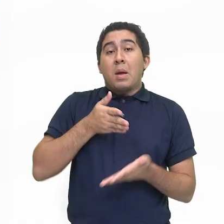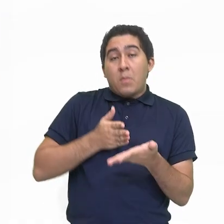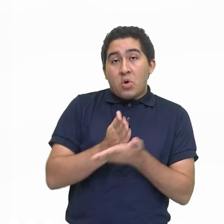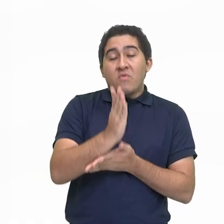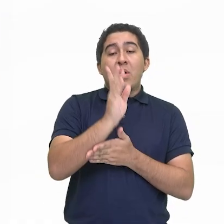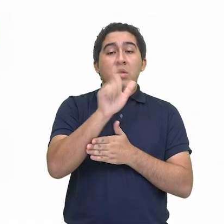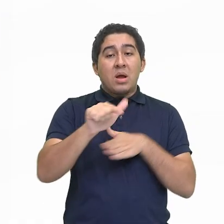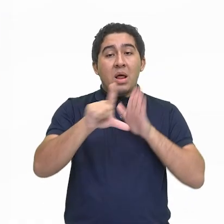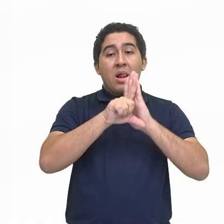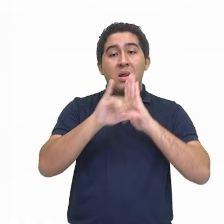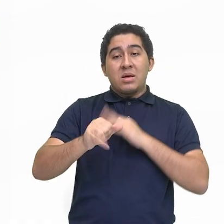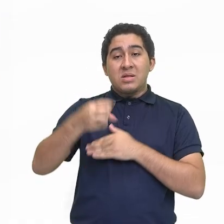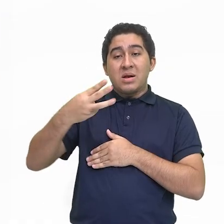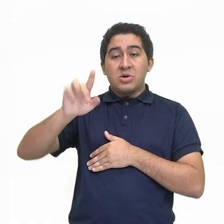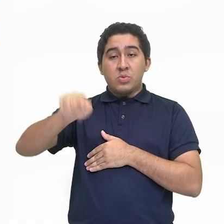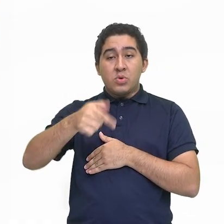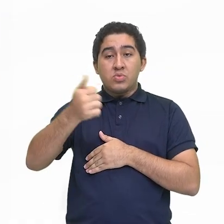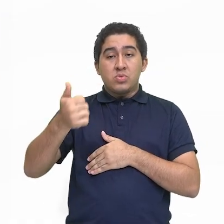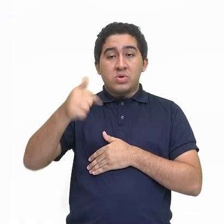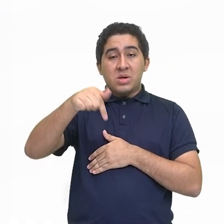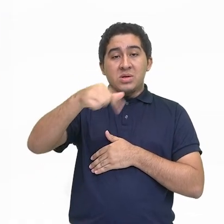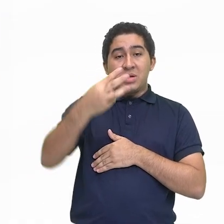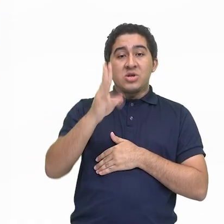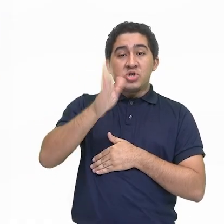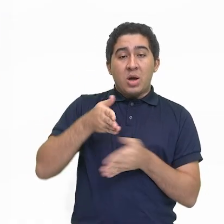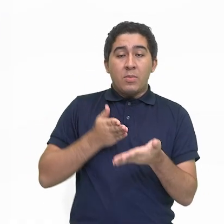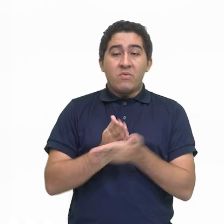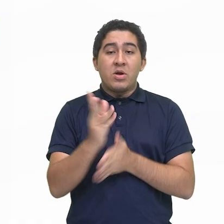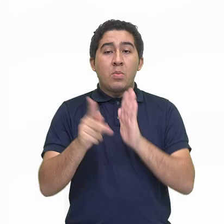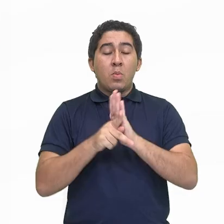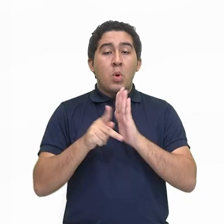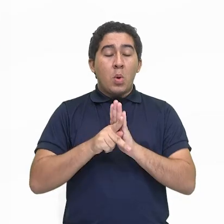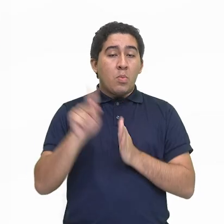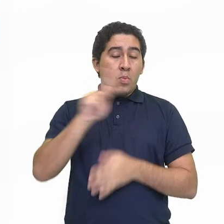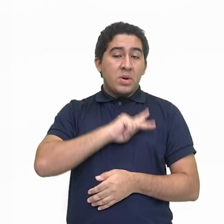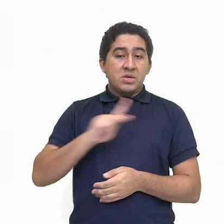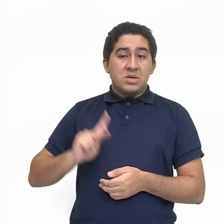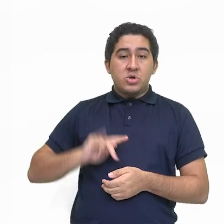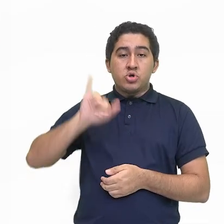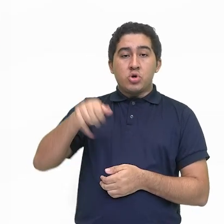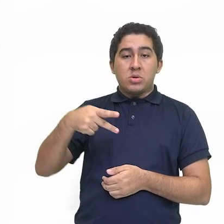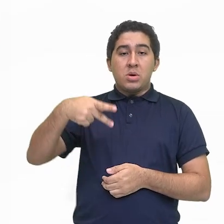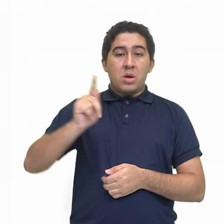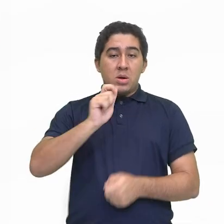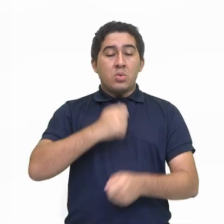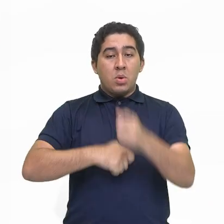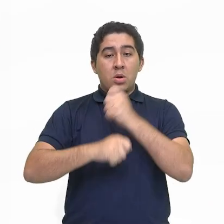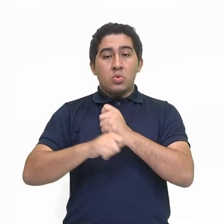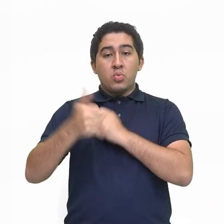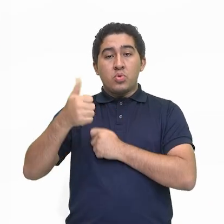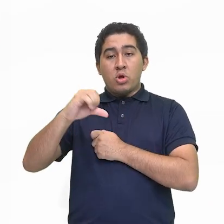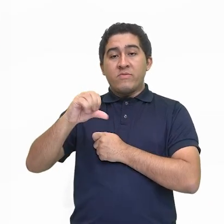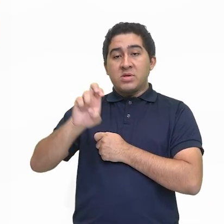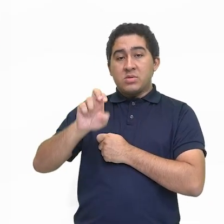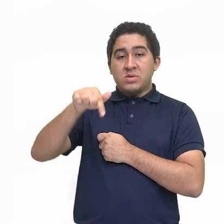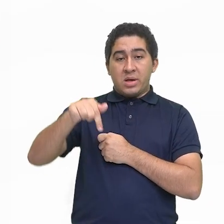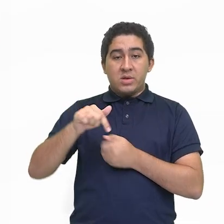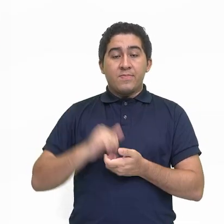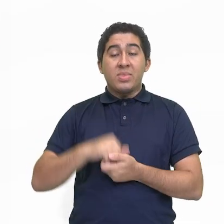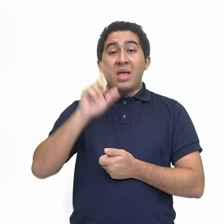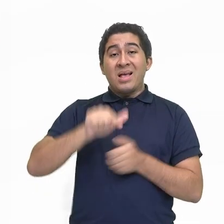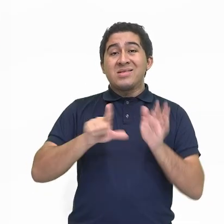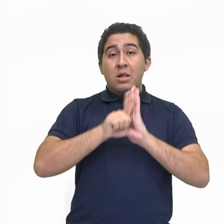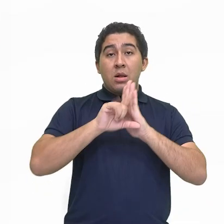Lei 3.173, sancionada pelo presidente JK lá em 57. Essa lei